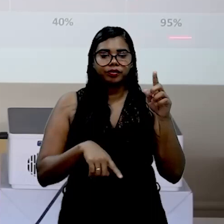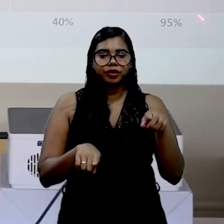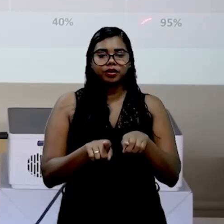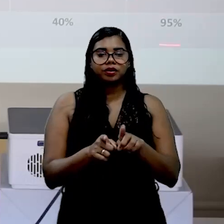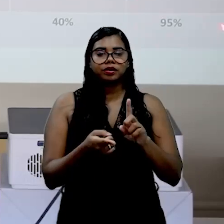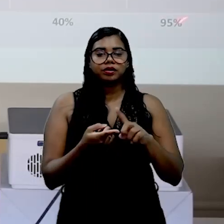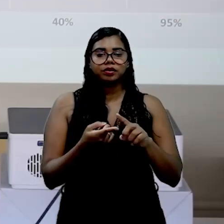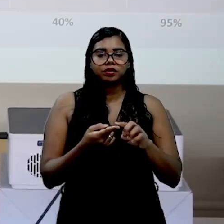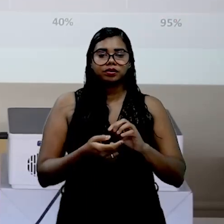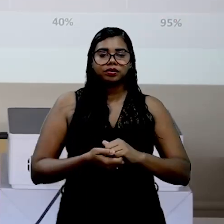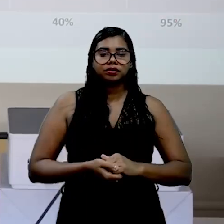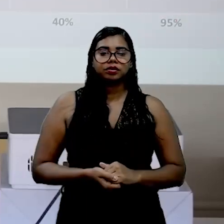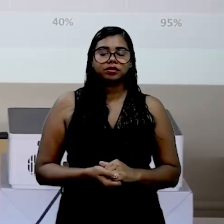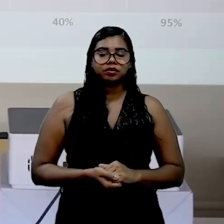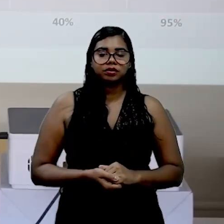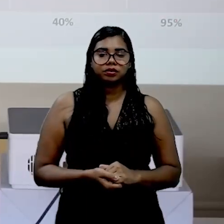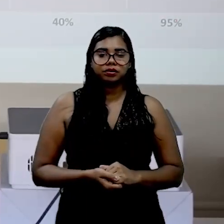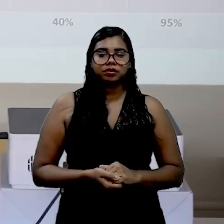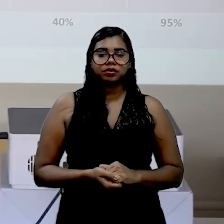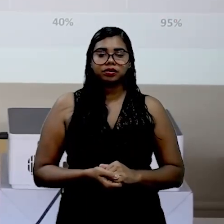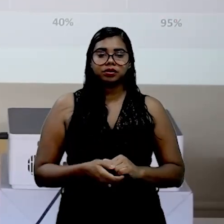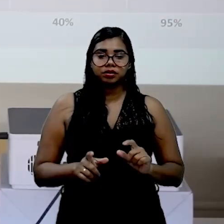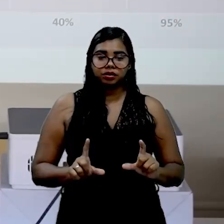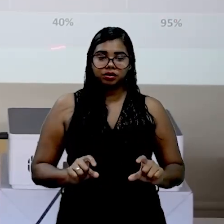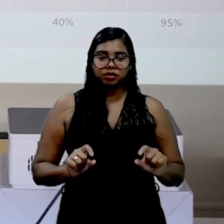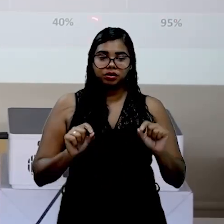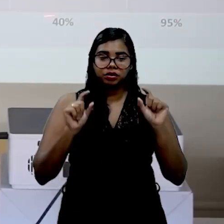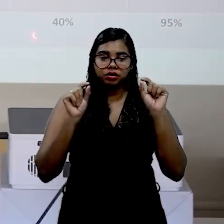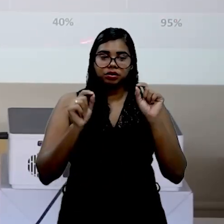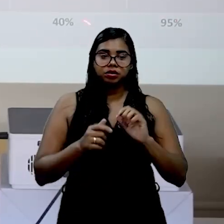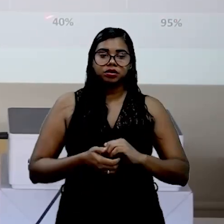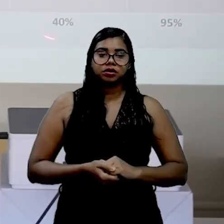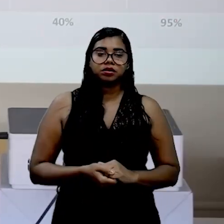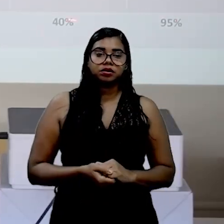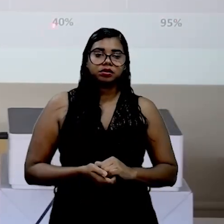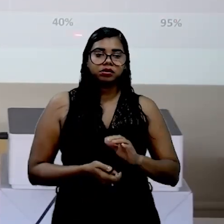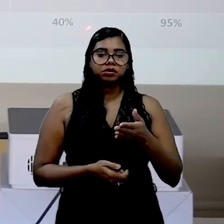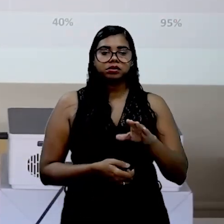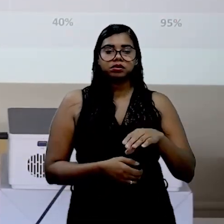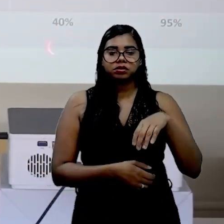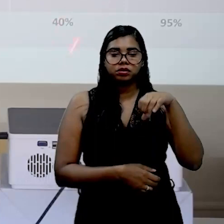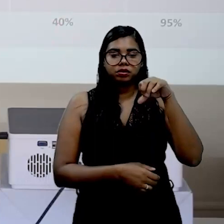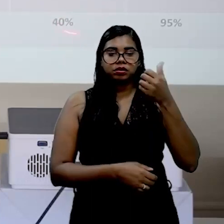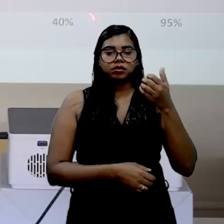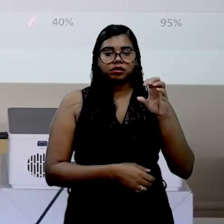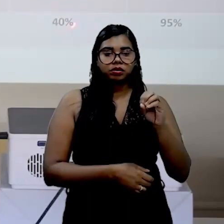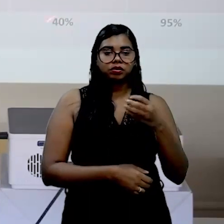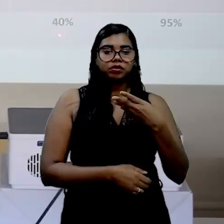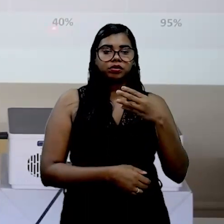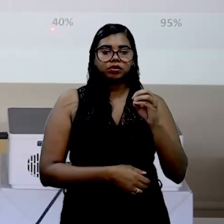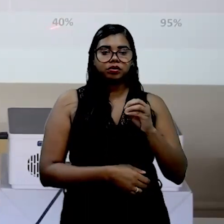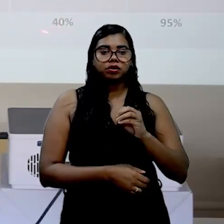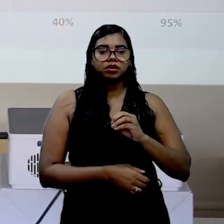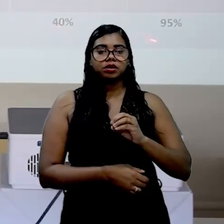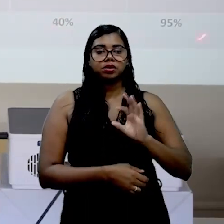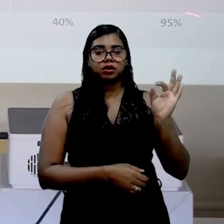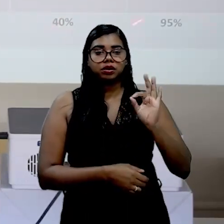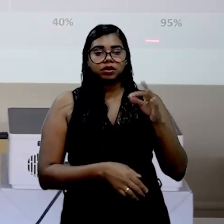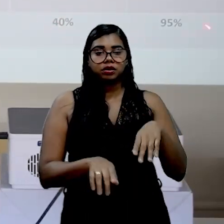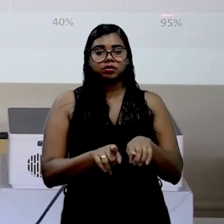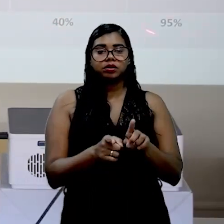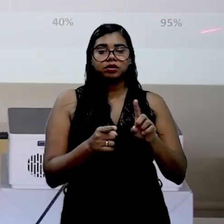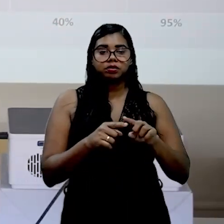quanto aumenta a chance de ter câncer. Tá vendo? Um PSA maior que 10, 40% com toque retal de ter um